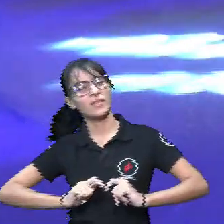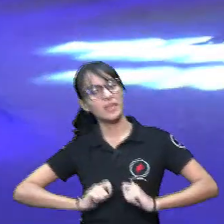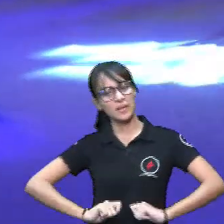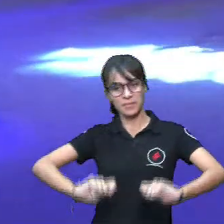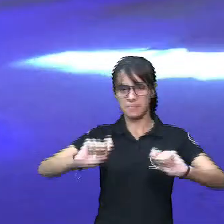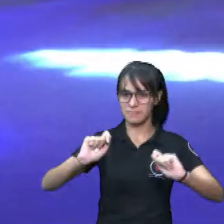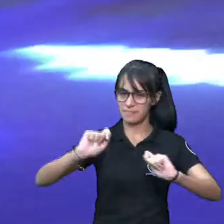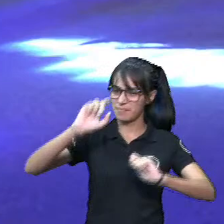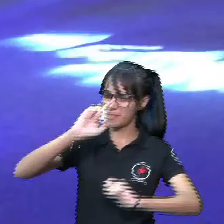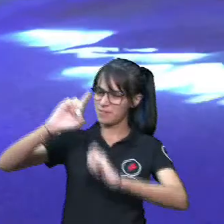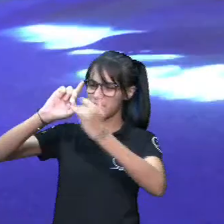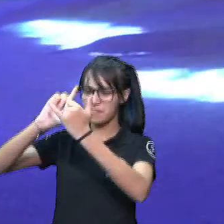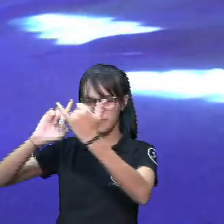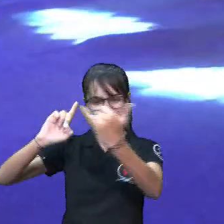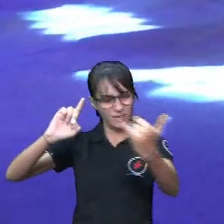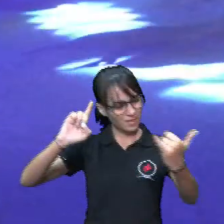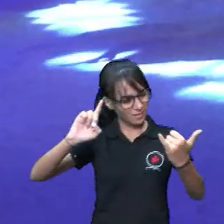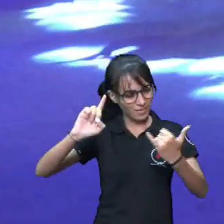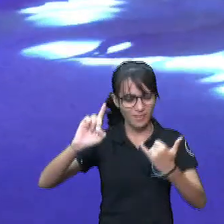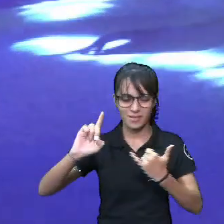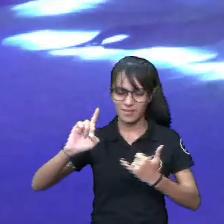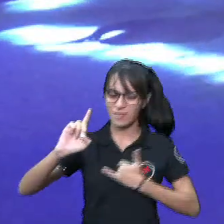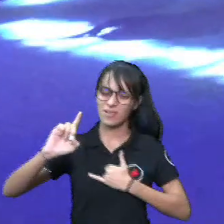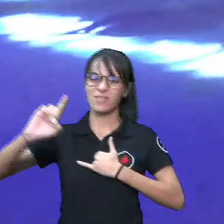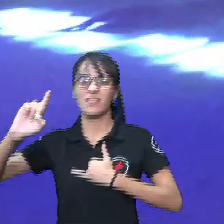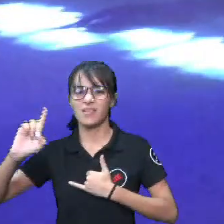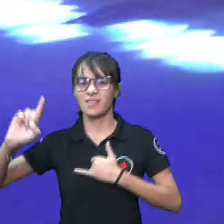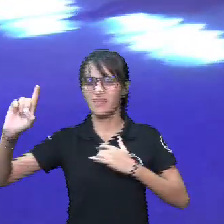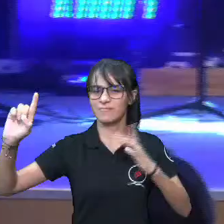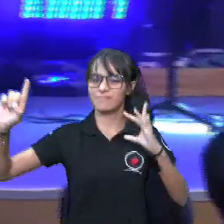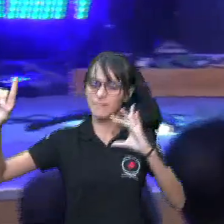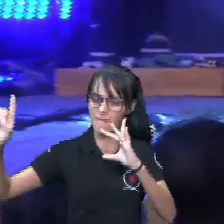coração, me deu perdão,